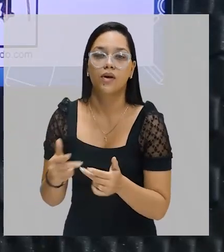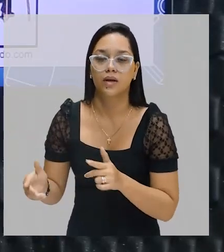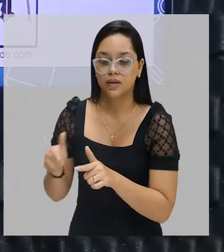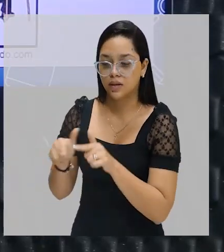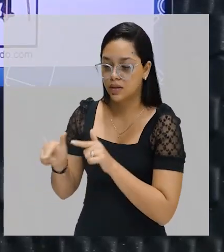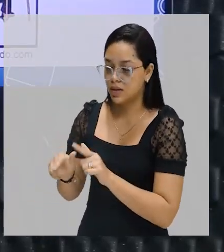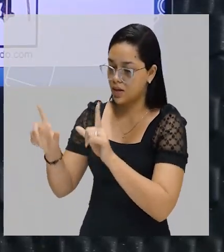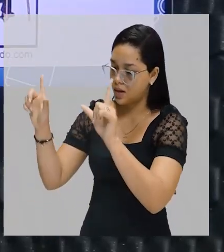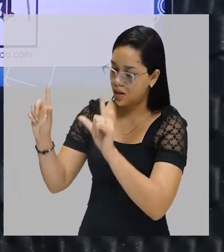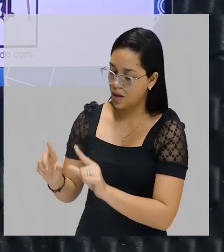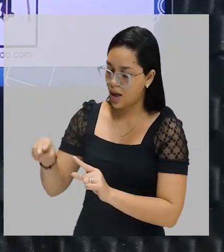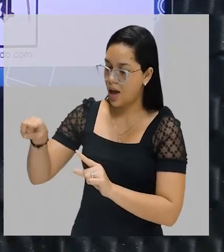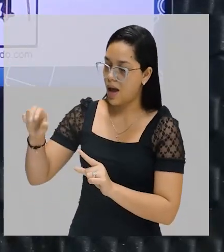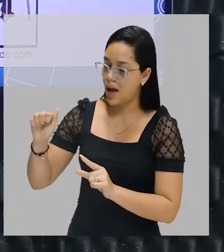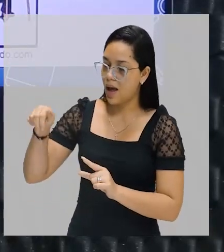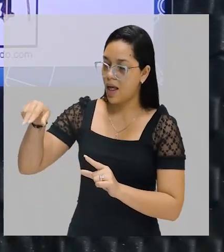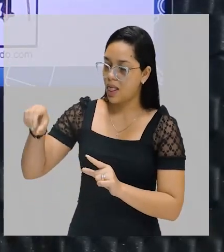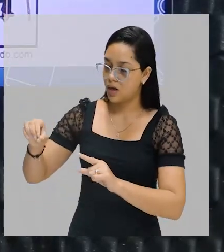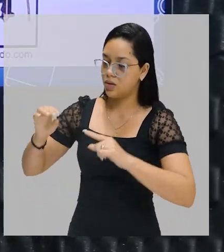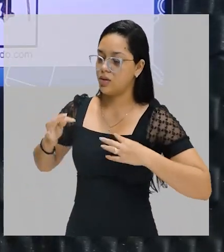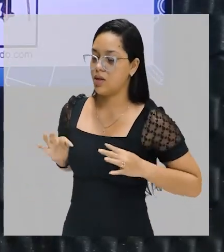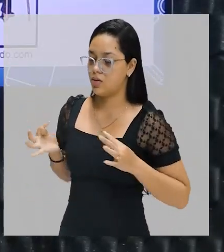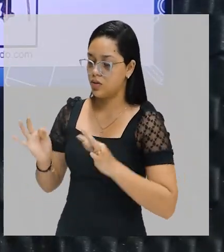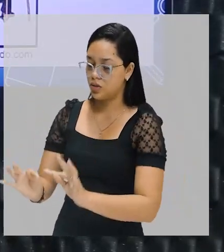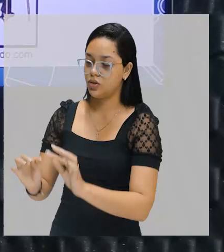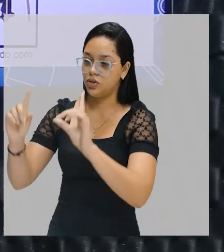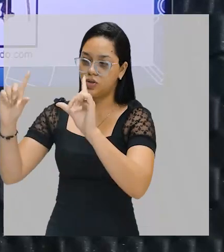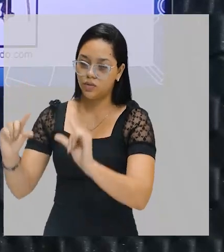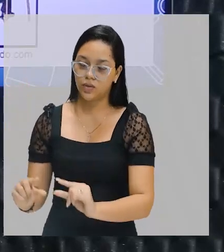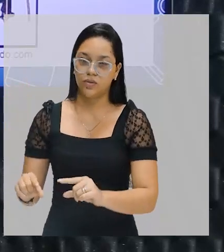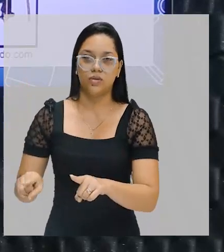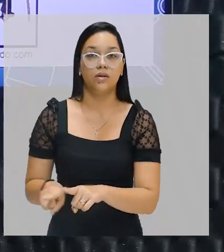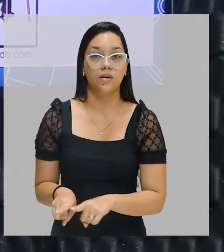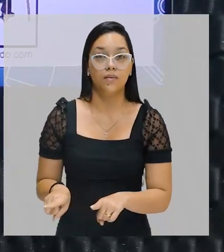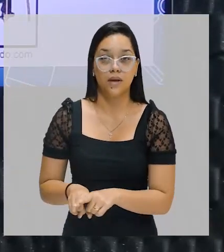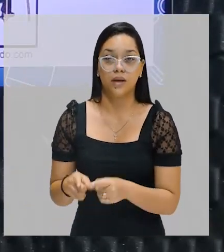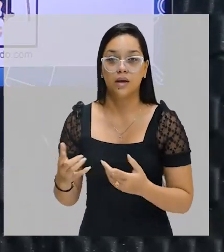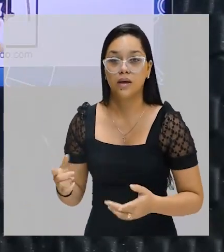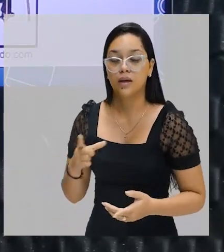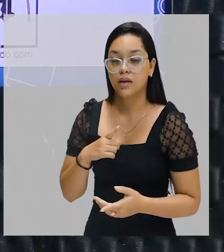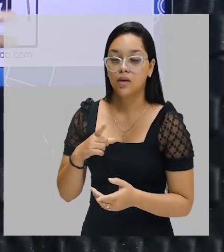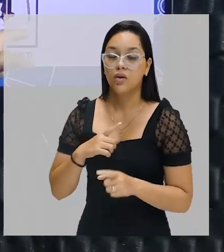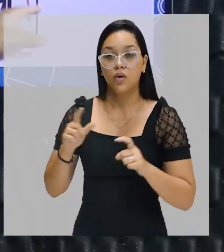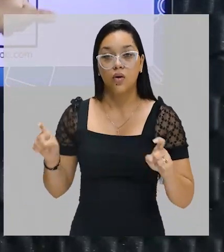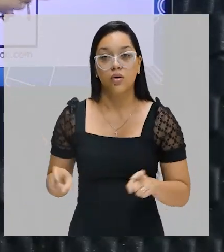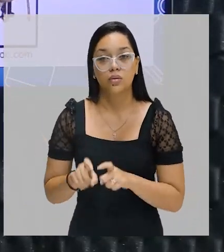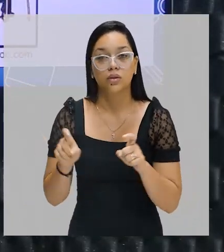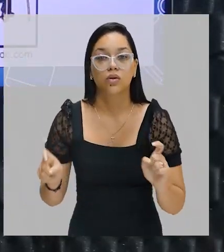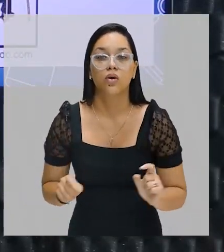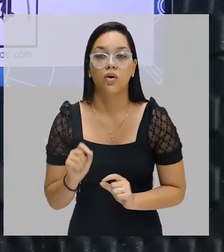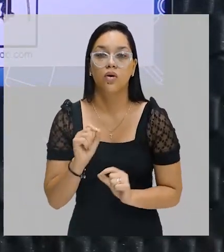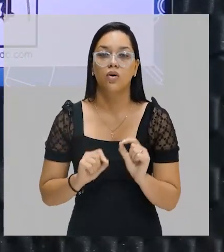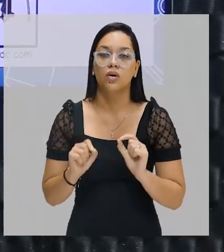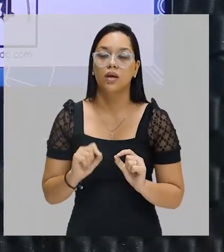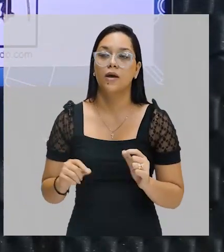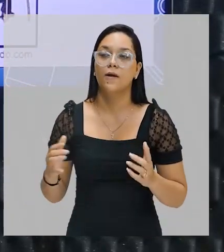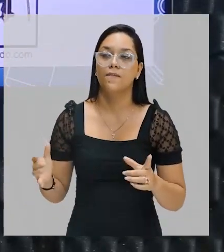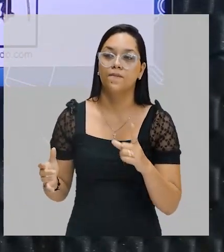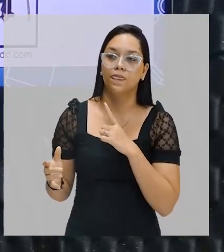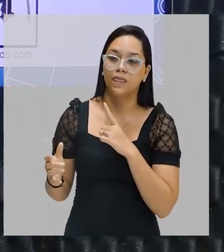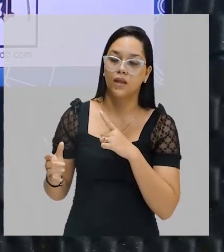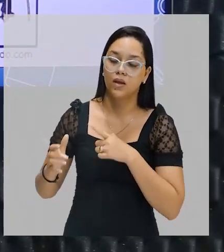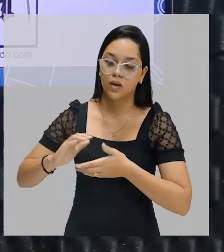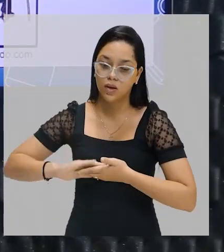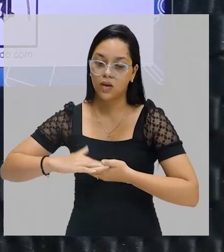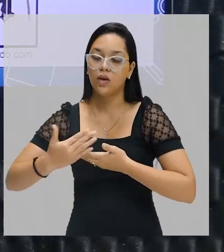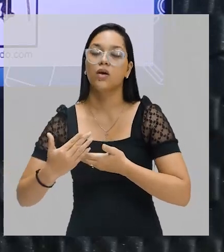na nanotecnologia, diminuindo os equipamentos tecnológicos, aí no caso o computador, vocês veem aqui já um laptop, e olha